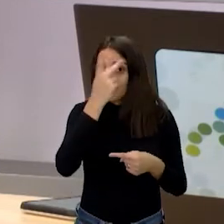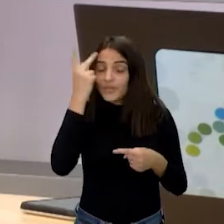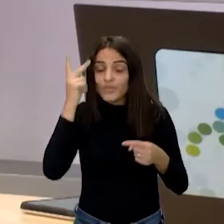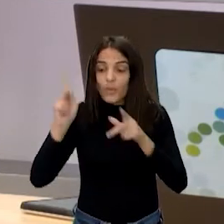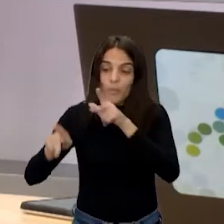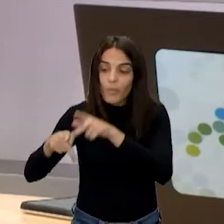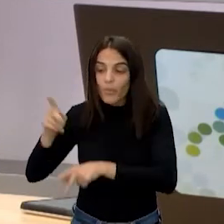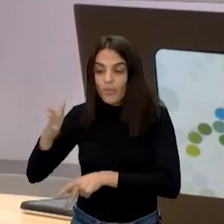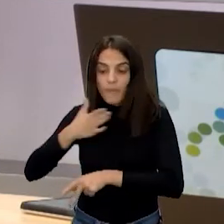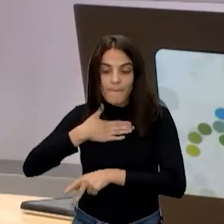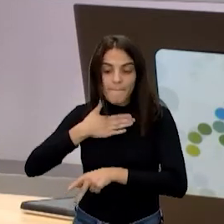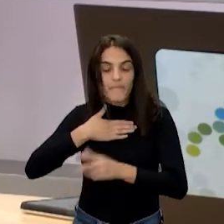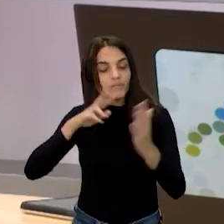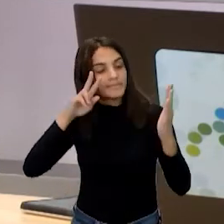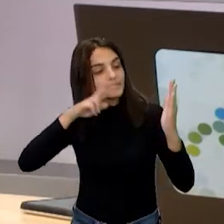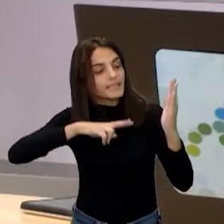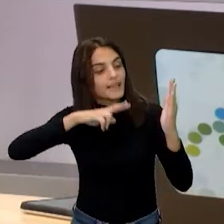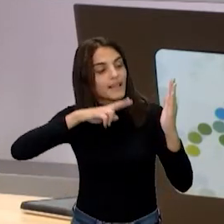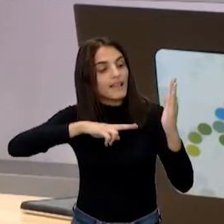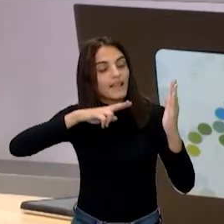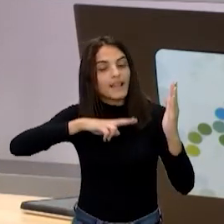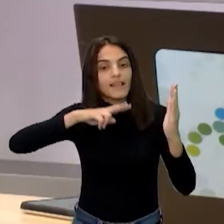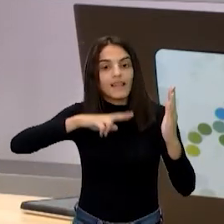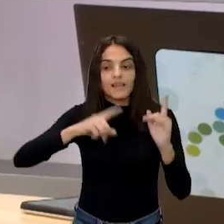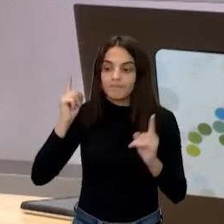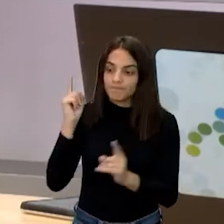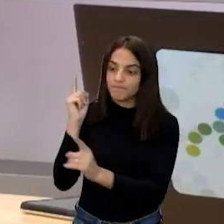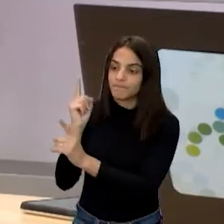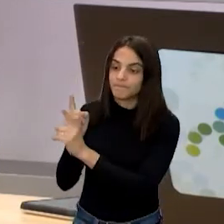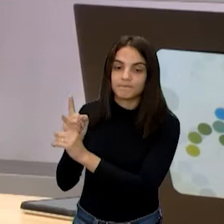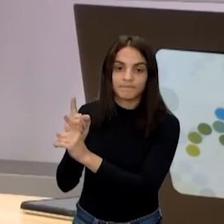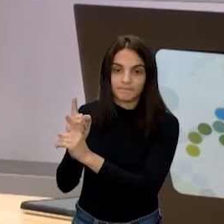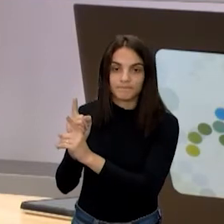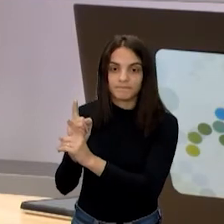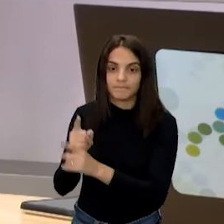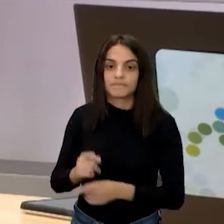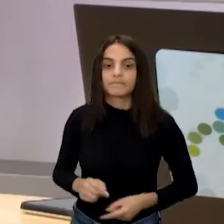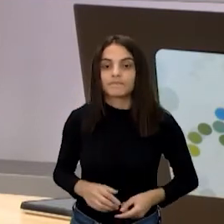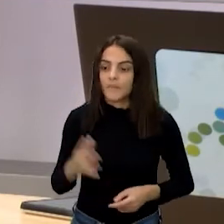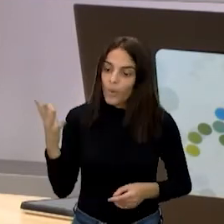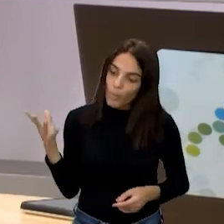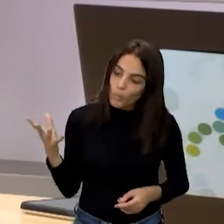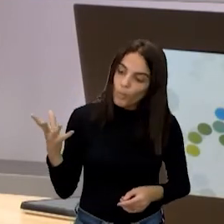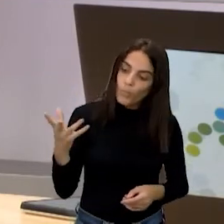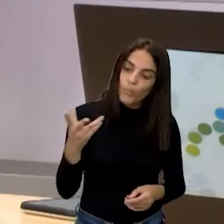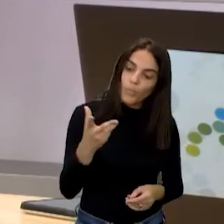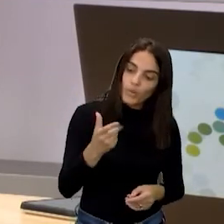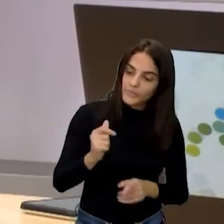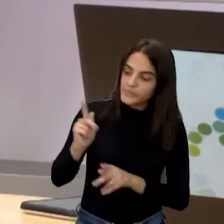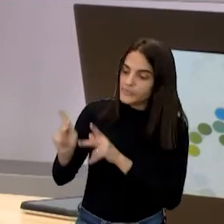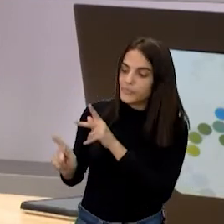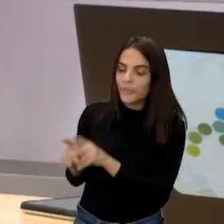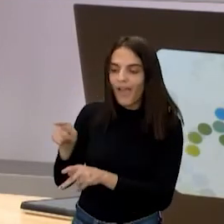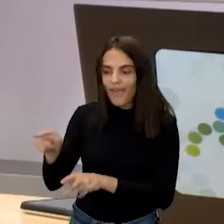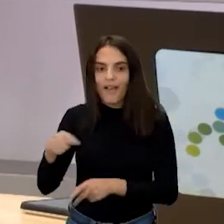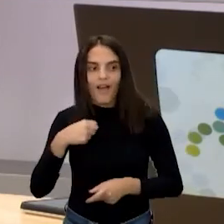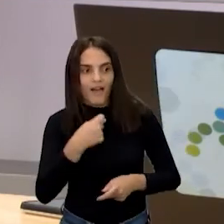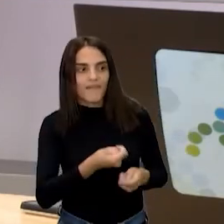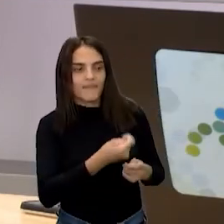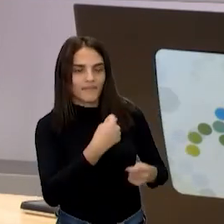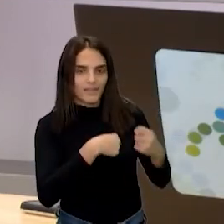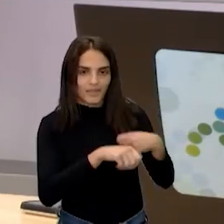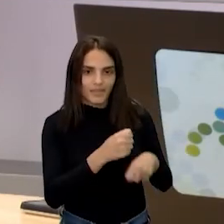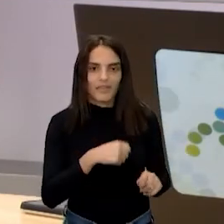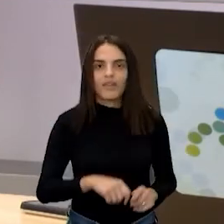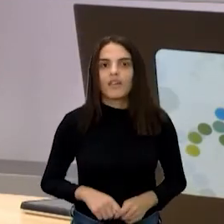público, aquele que eu pretendo alcançar e dissuadir, ou persuadi-lo a consumir ou